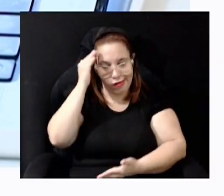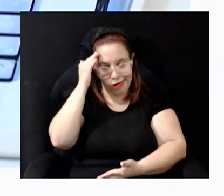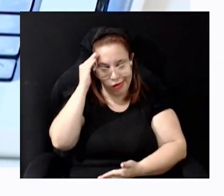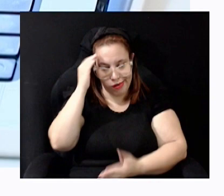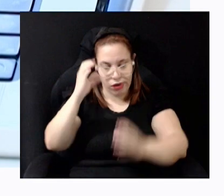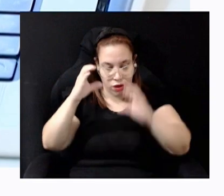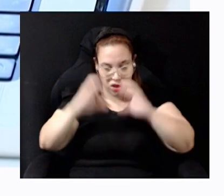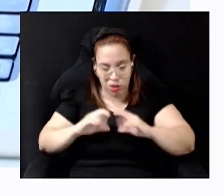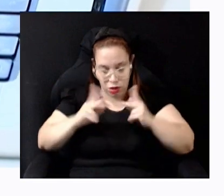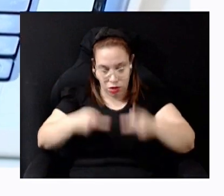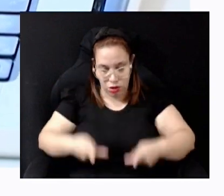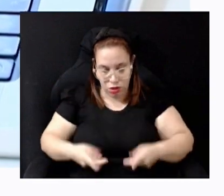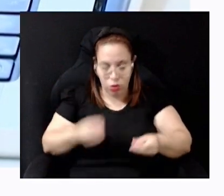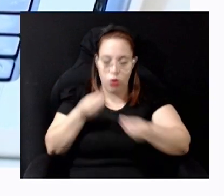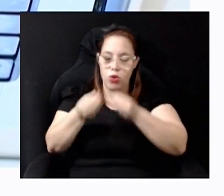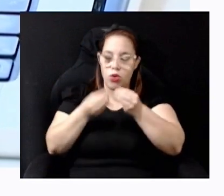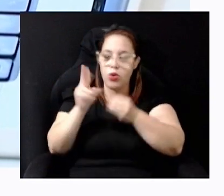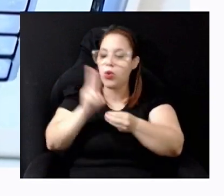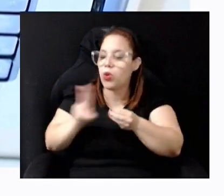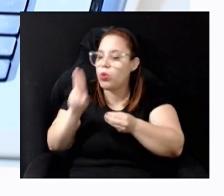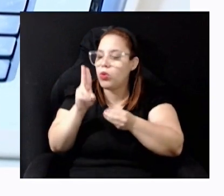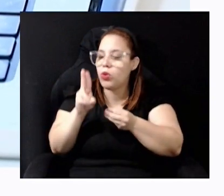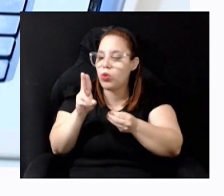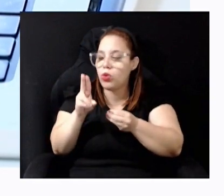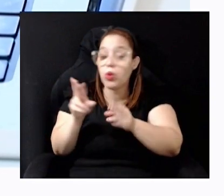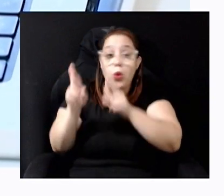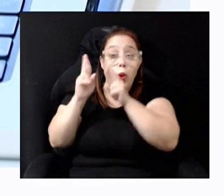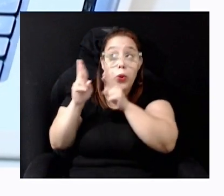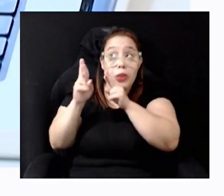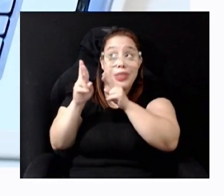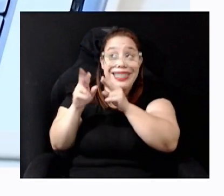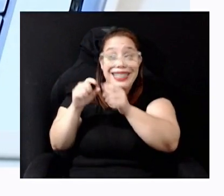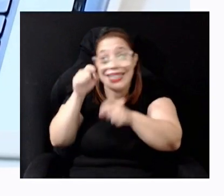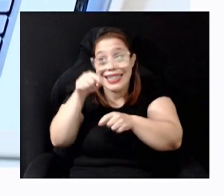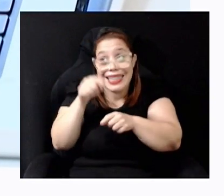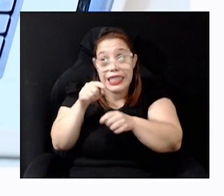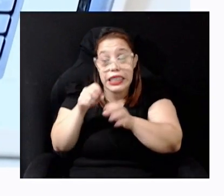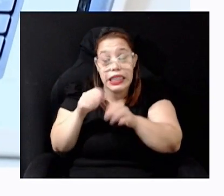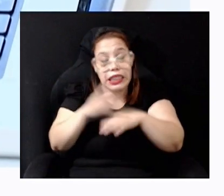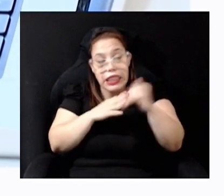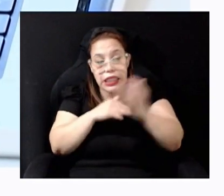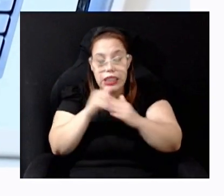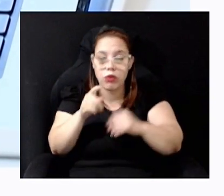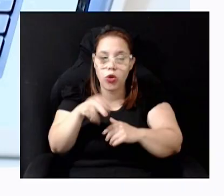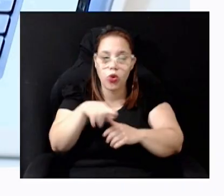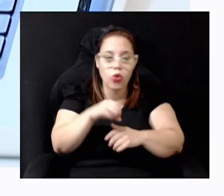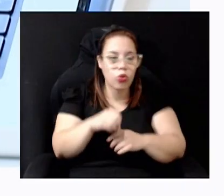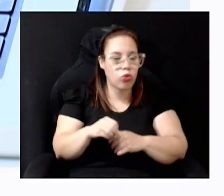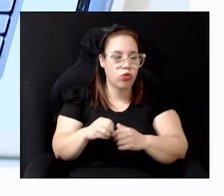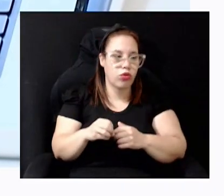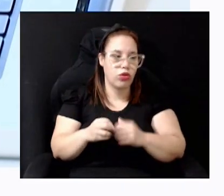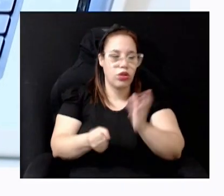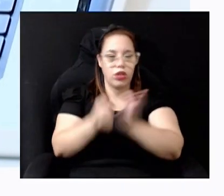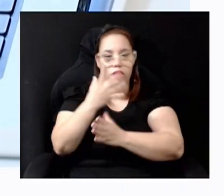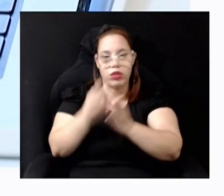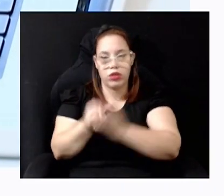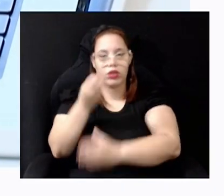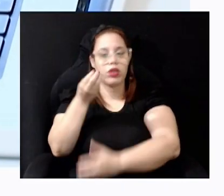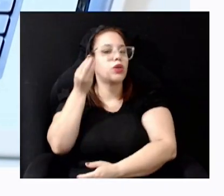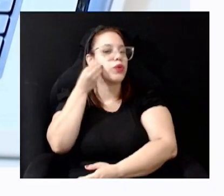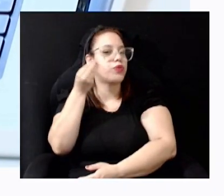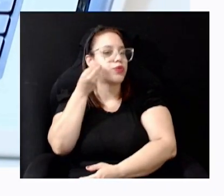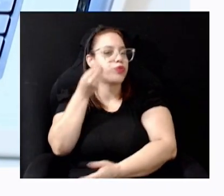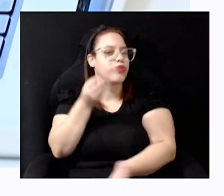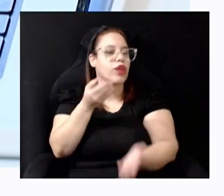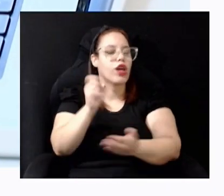como as pessoas usam, quais expectativas as pessoas têm em relação a serviços e produtos, criar experiências, né, criar interfaces, criar